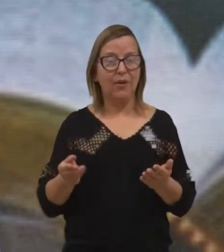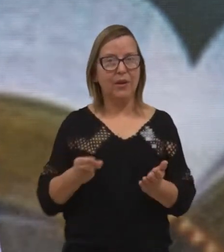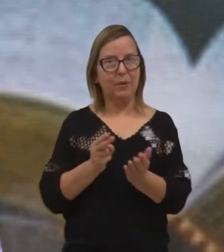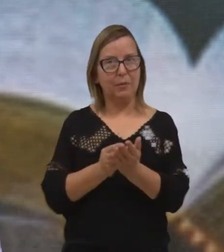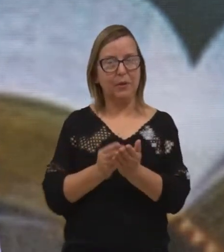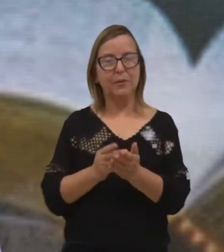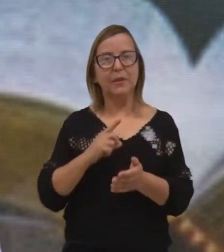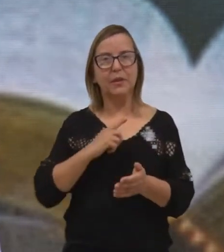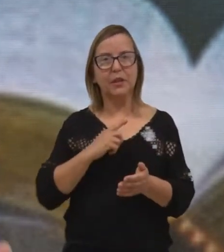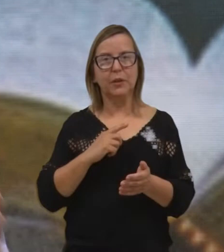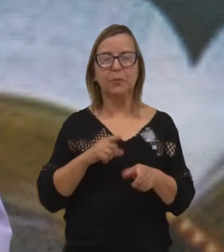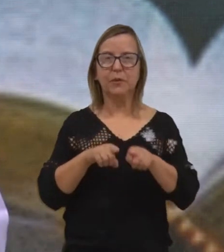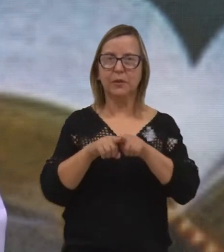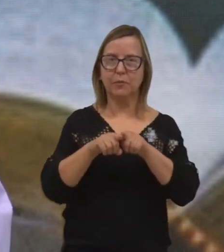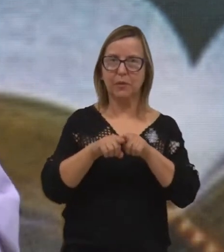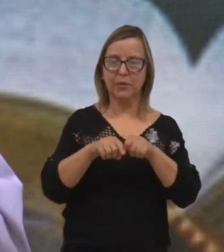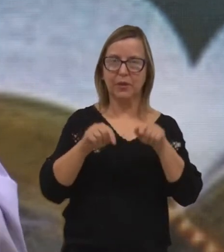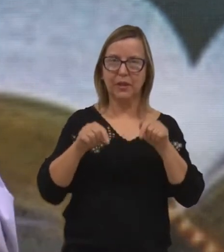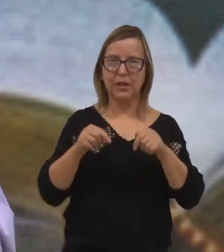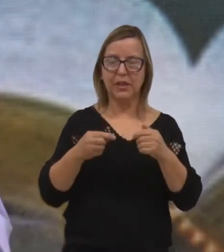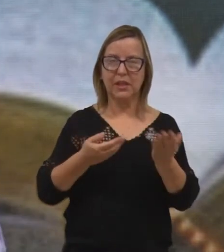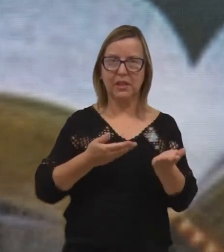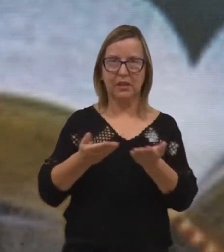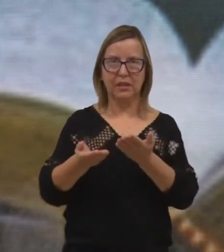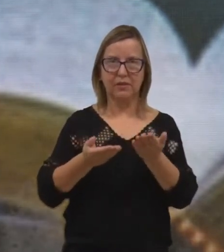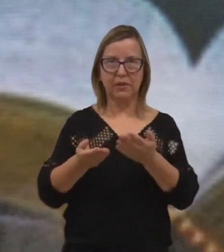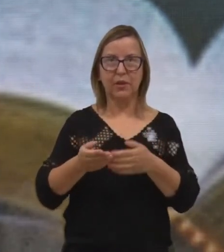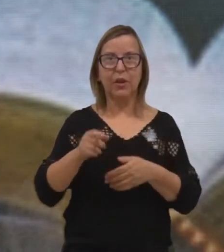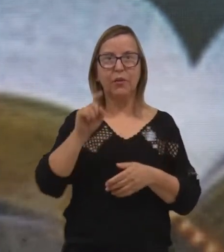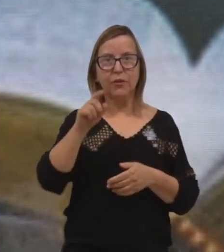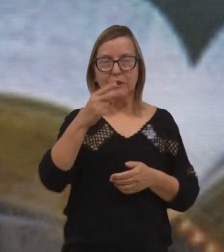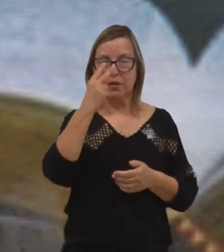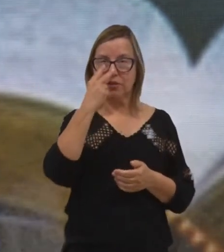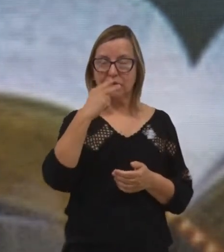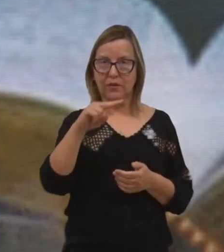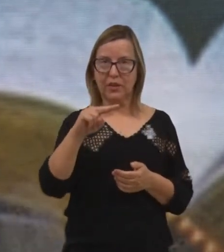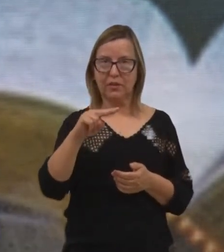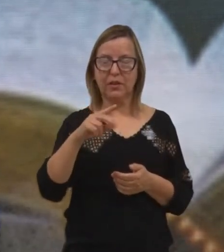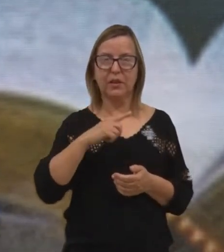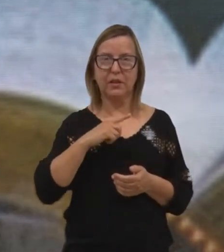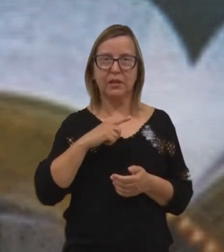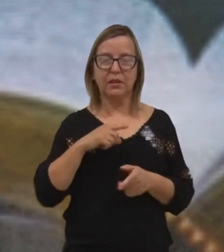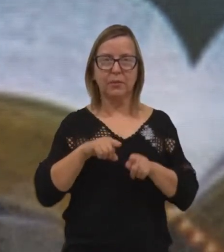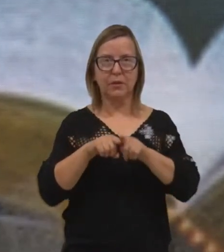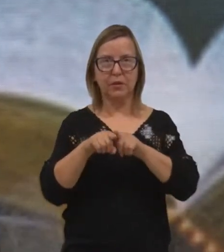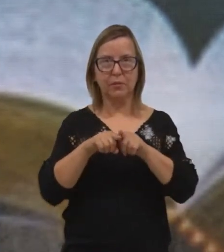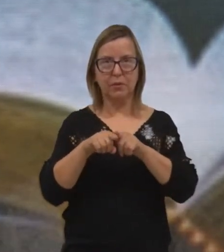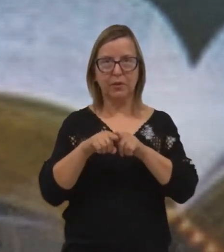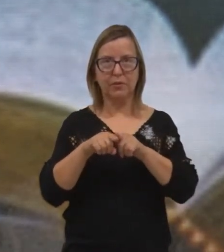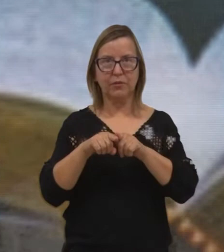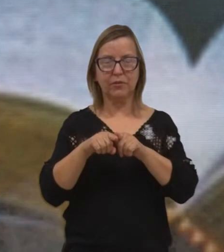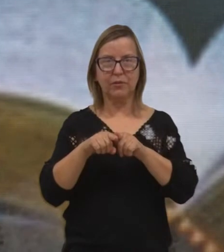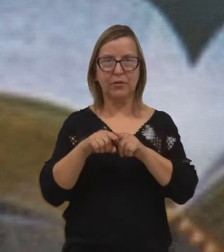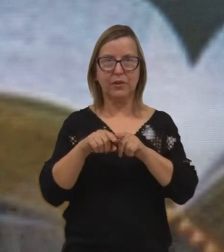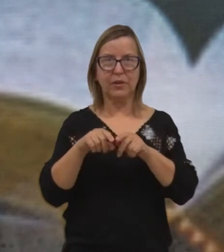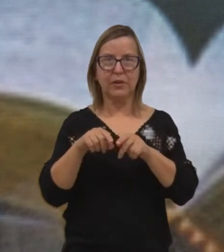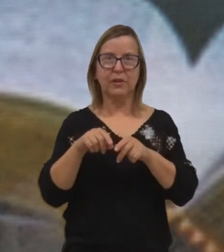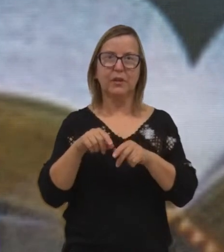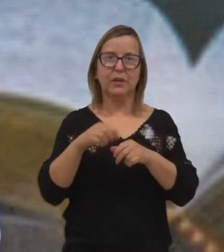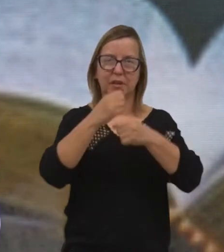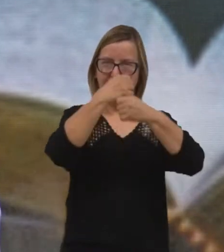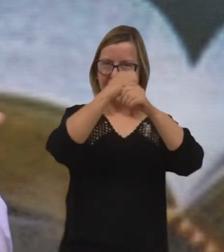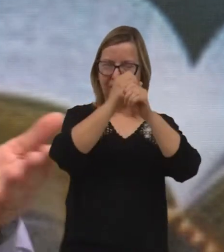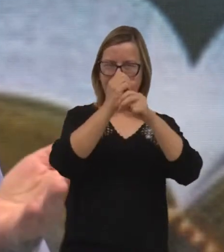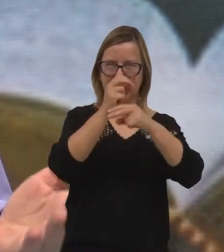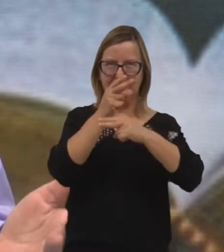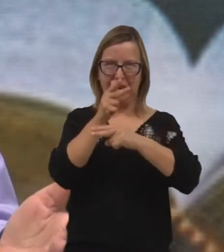aqui que estão servindo. Você está nos vendo e nós temos irmãos aqui que estão atrás das câmeras, outros